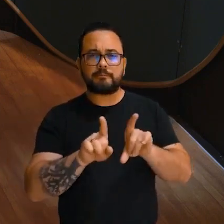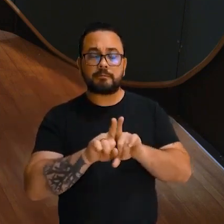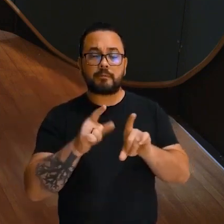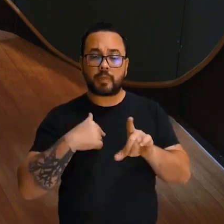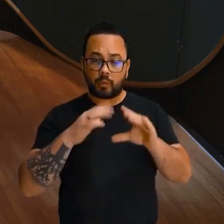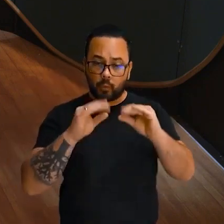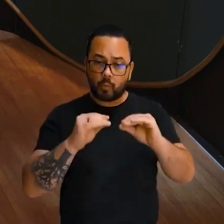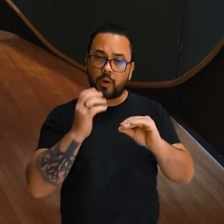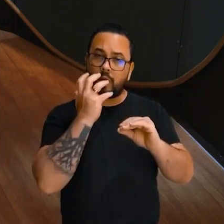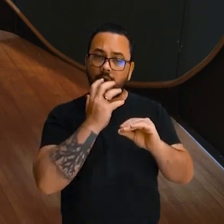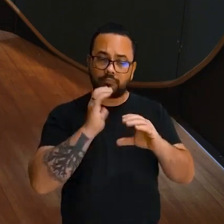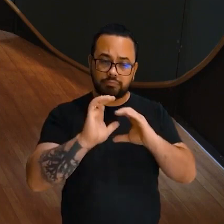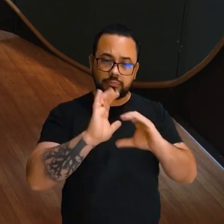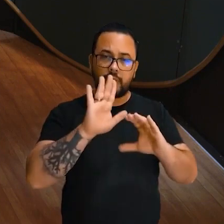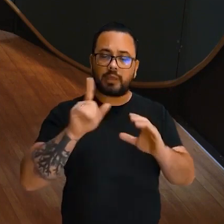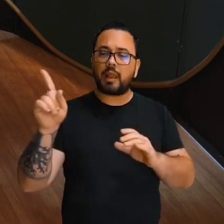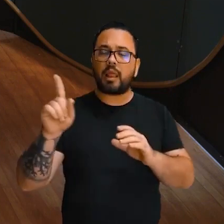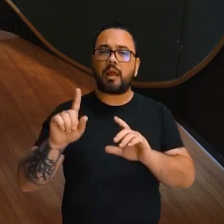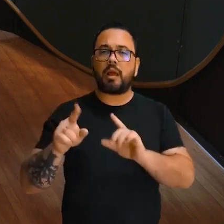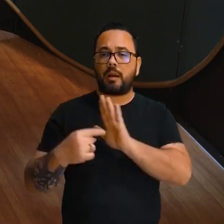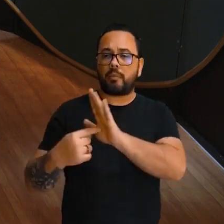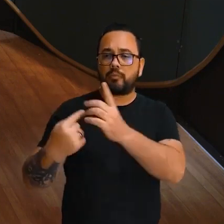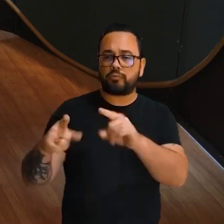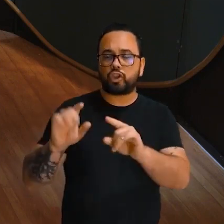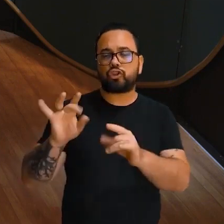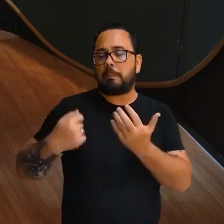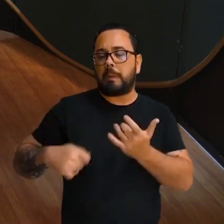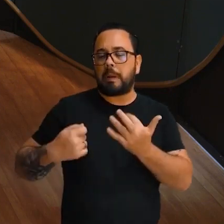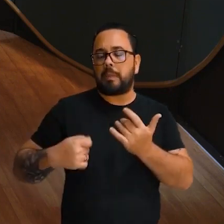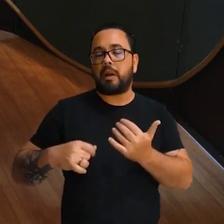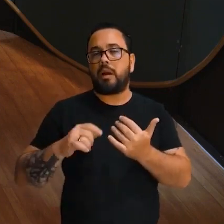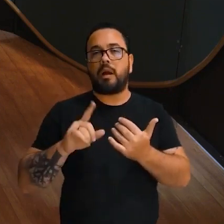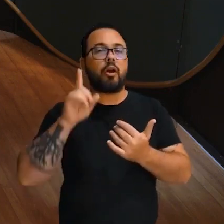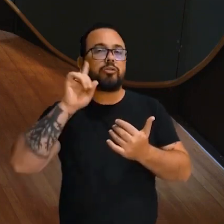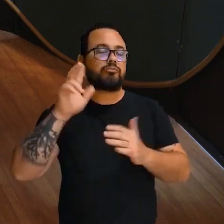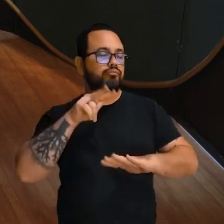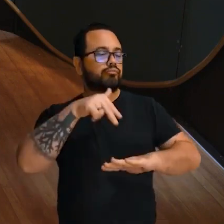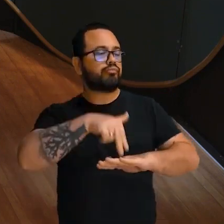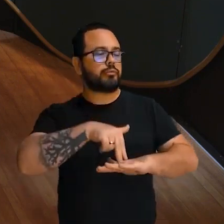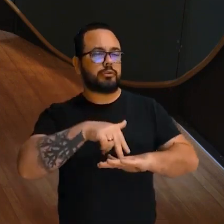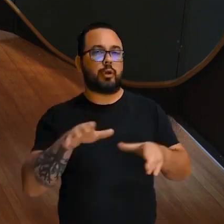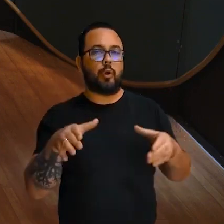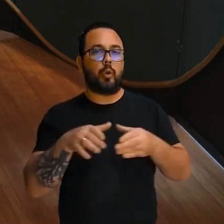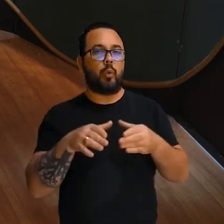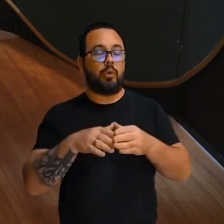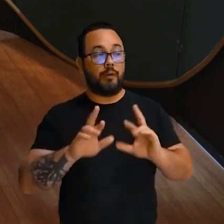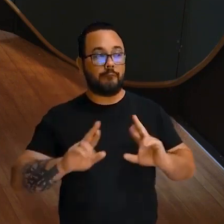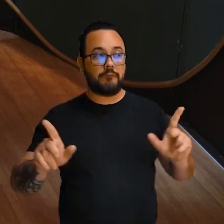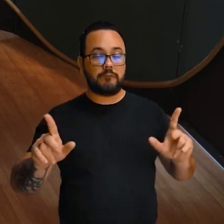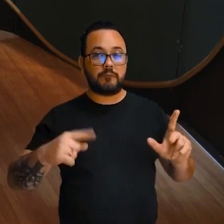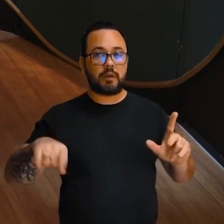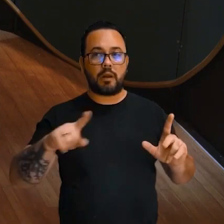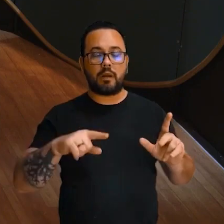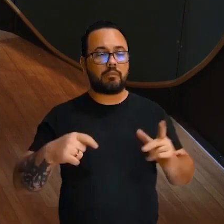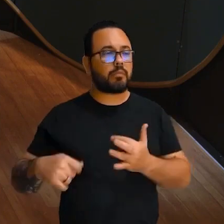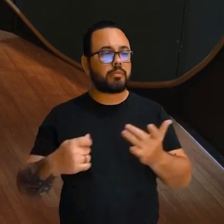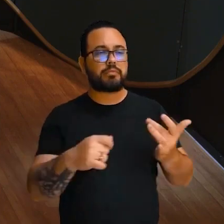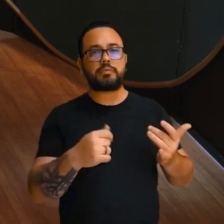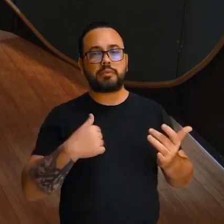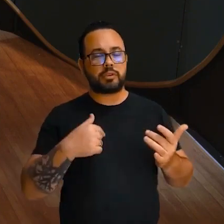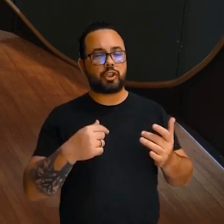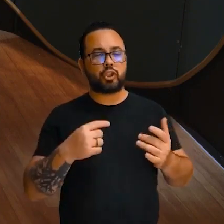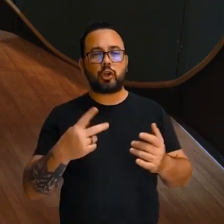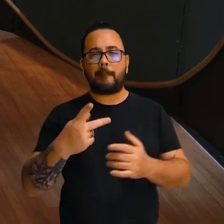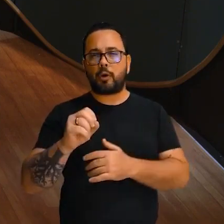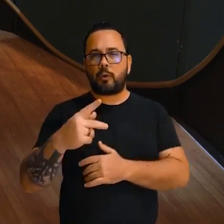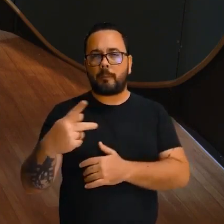noite, mas chegava na Expo Music, eu só tocava instrumental. Uhum. Até que um dia eu cantei. Uhum. Levei minha banda, era diferente. Todo mundo fritando e a gente tocava um pop.